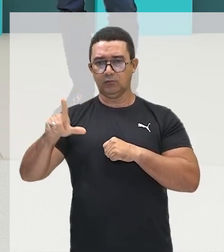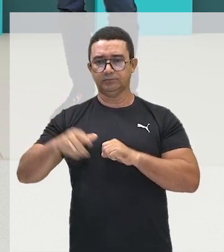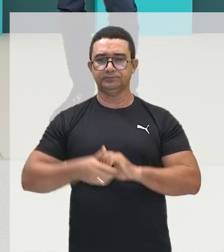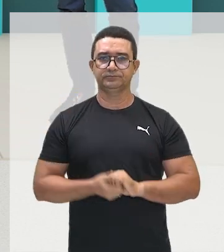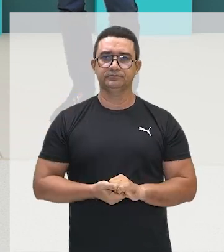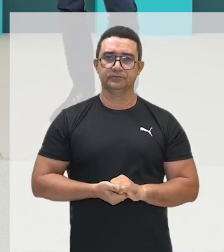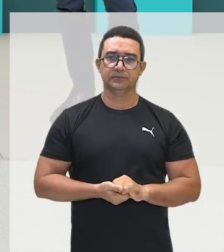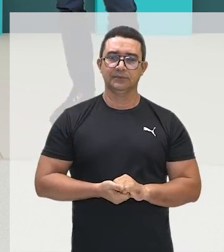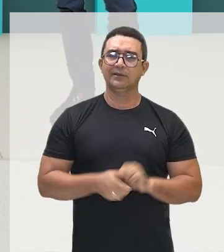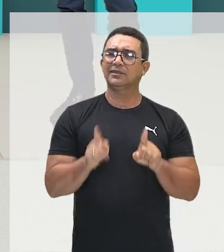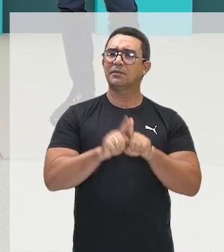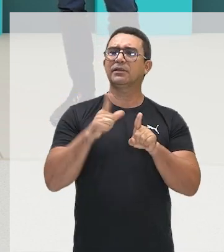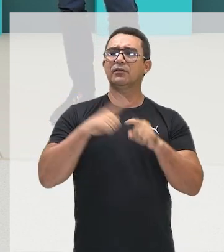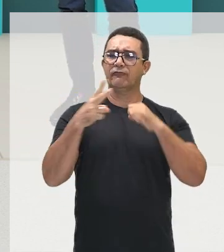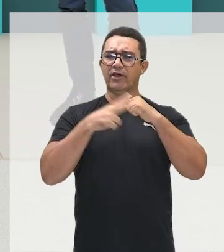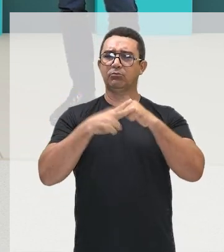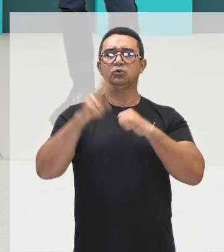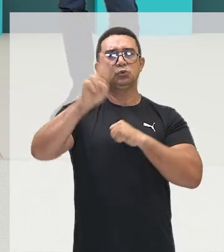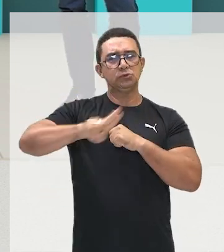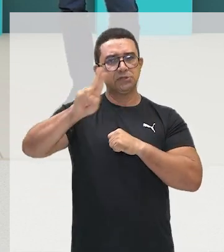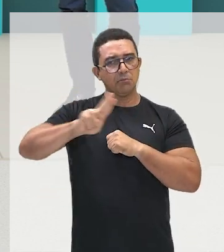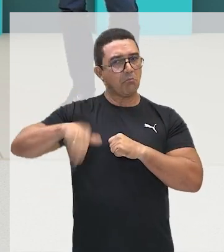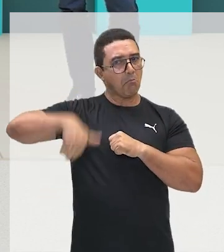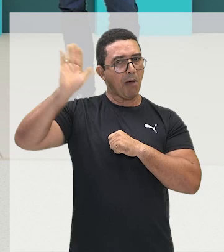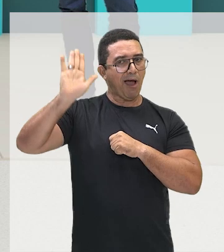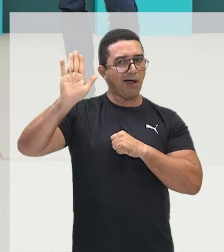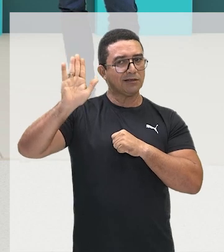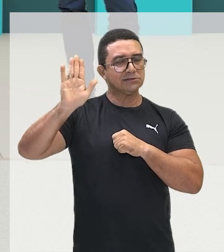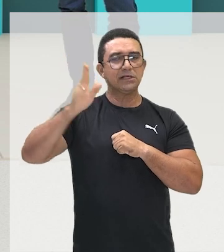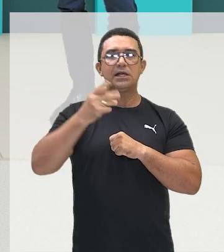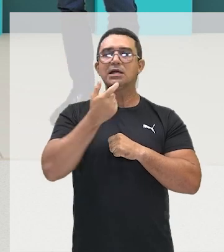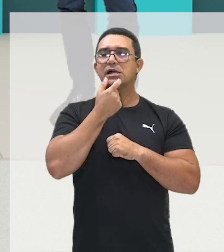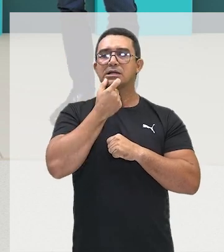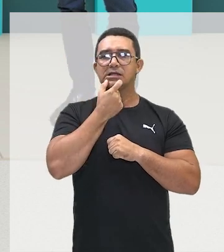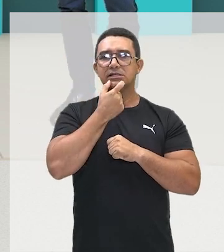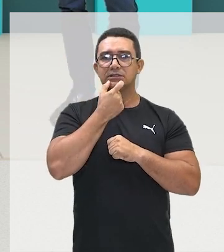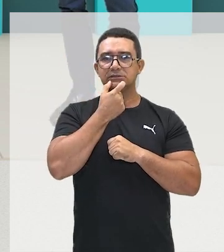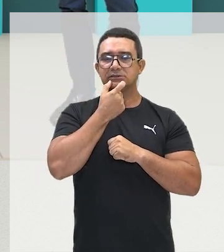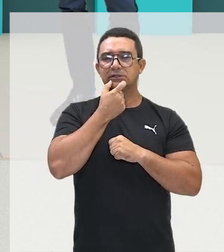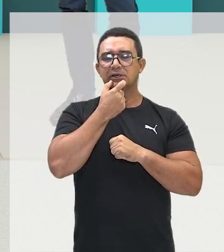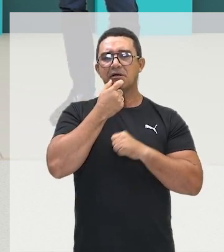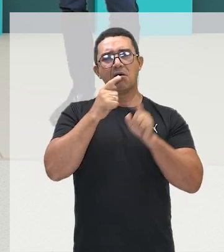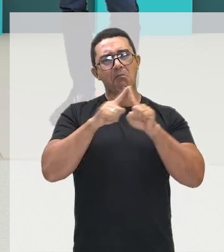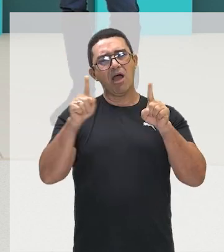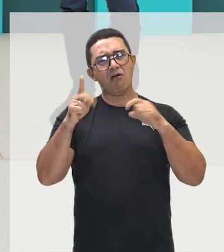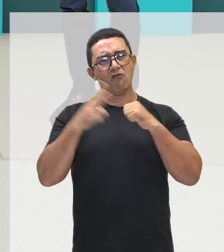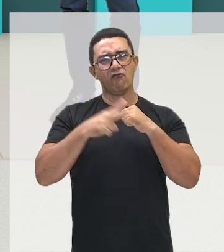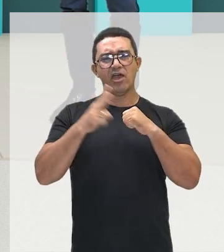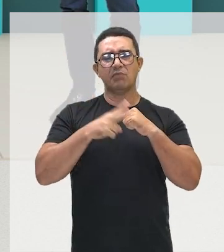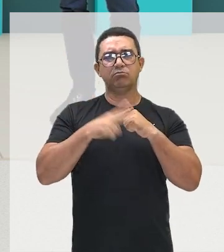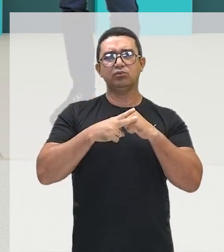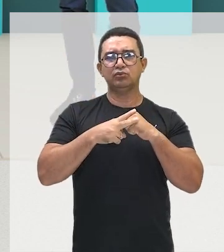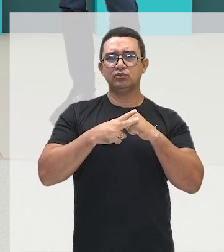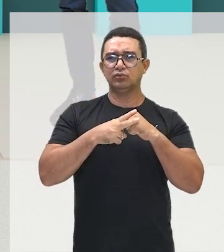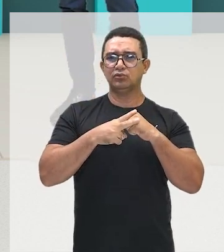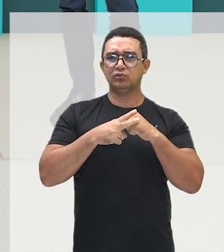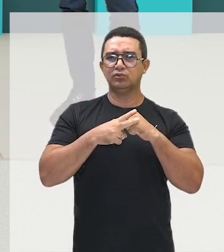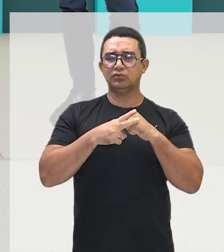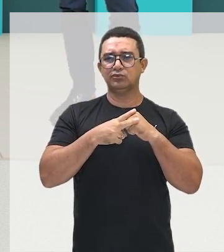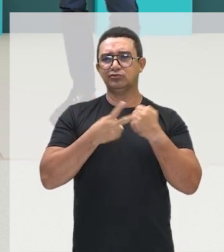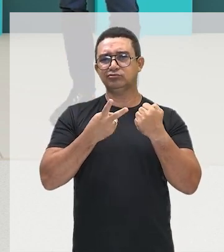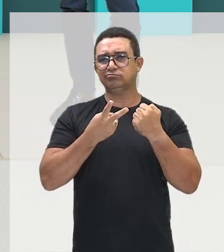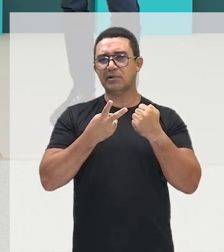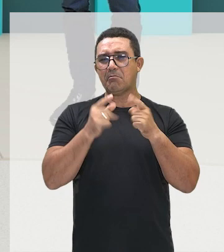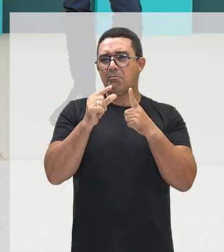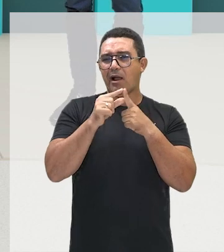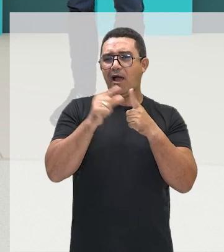verbo que nós utilizamos bastante na língua inglesa, mas ele é um verbo que passa uma ideia um pouco mais ríspida de